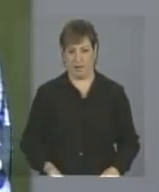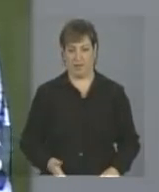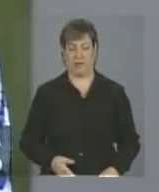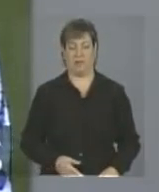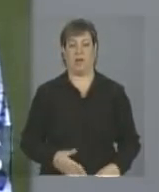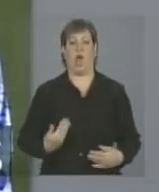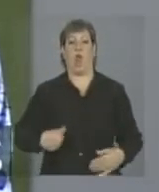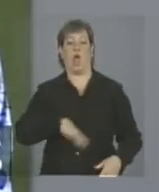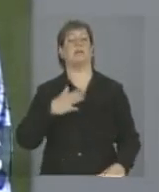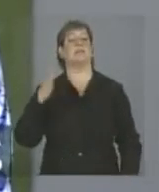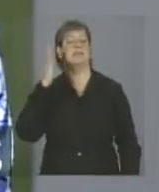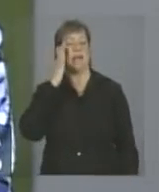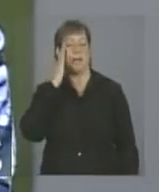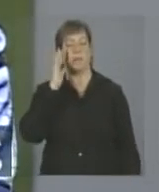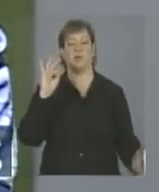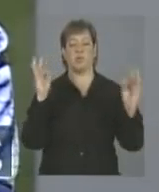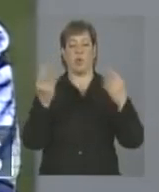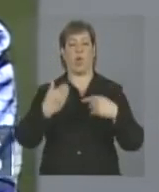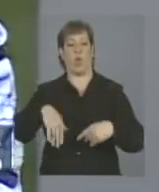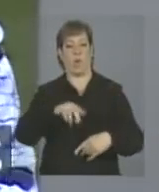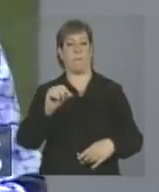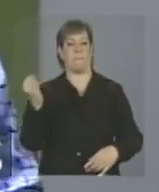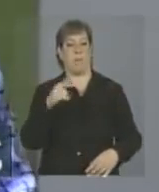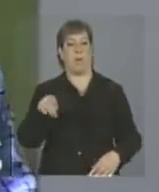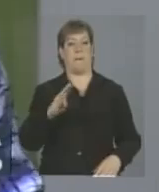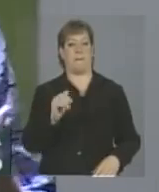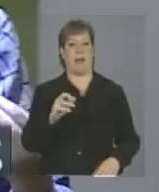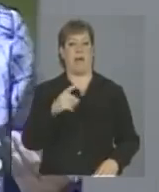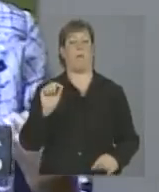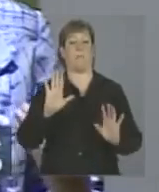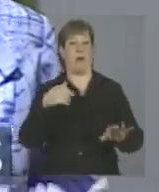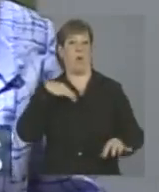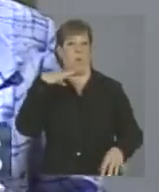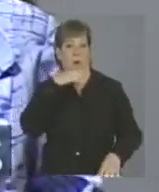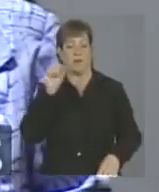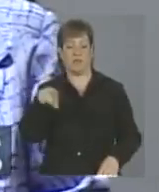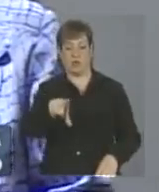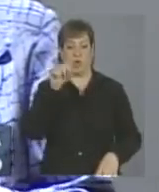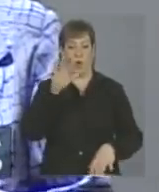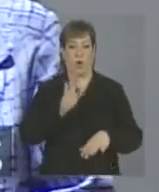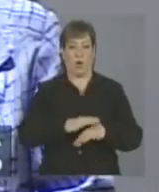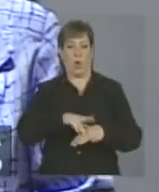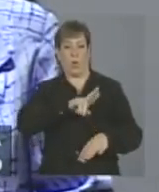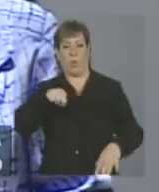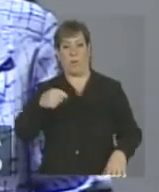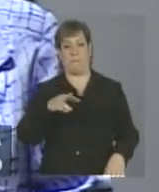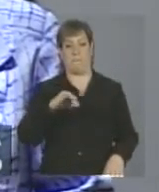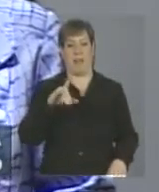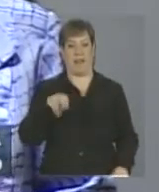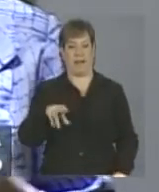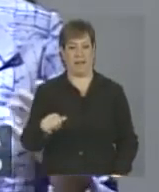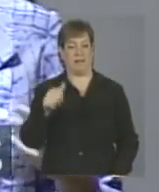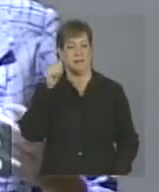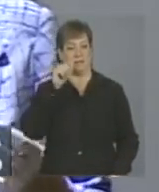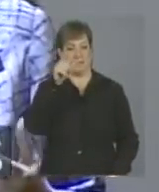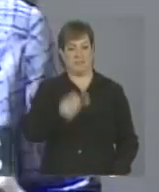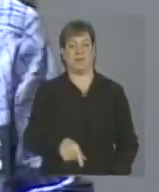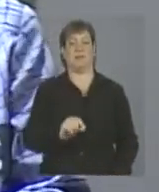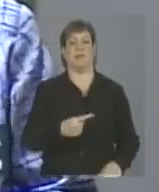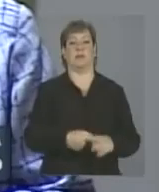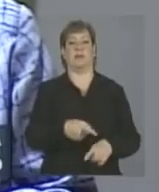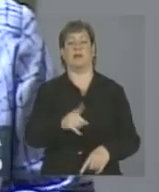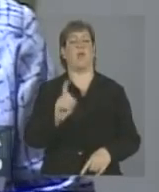sabemos, todos nós, a importância dele. Mas eu acho que o ato de escolha não é um ato em